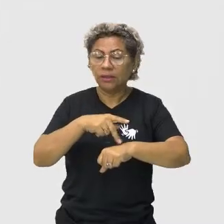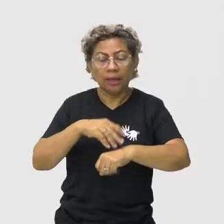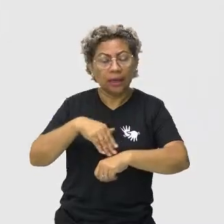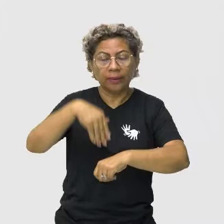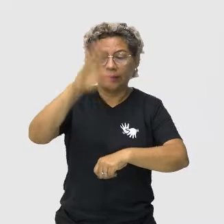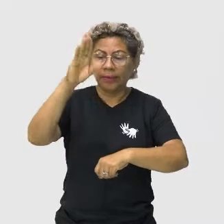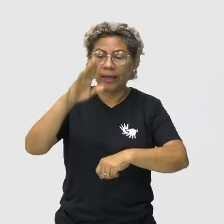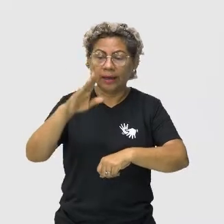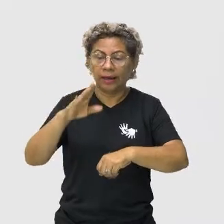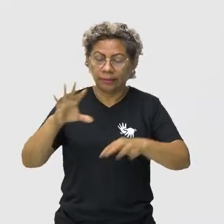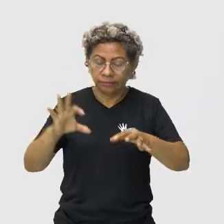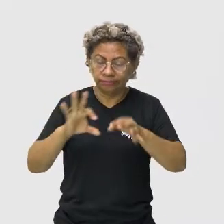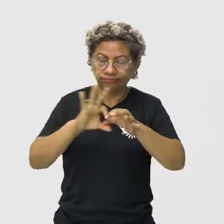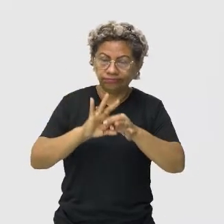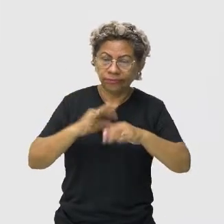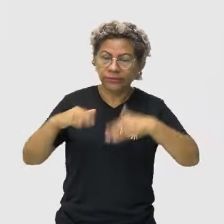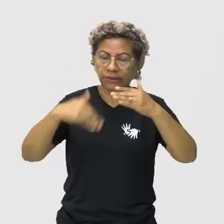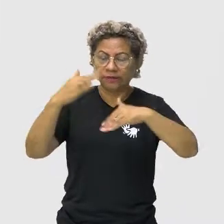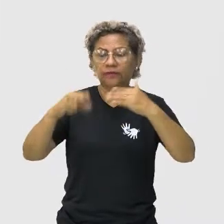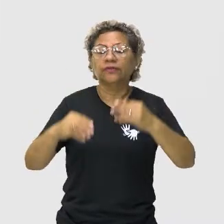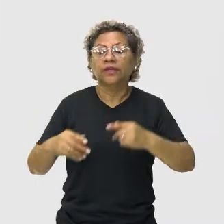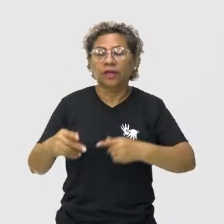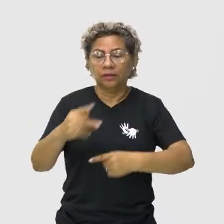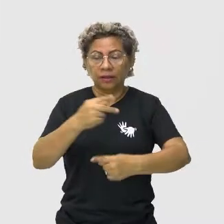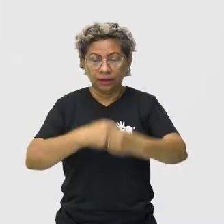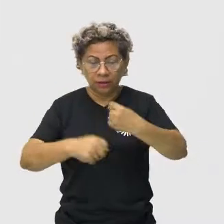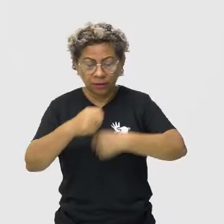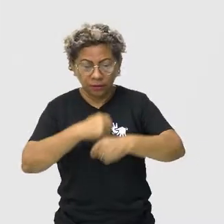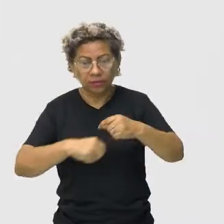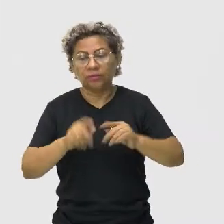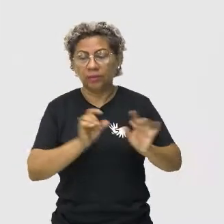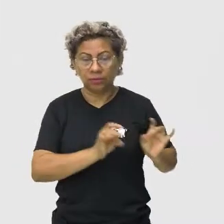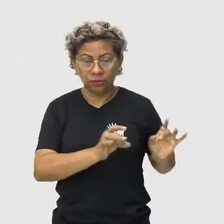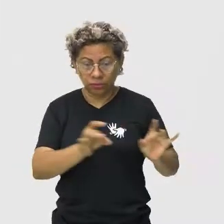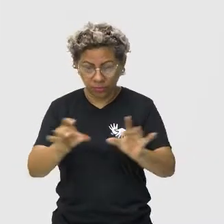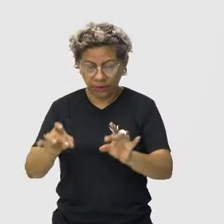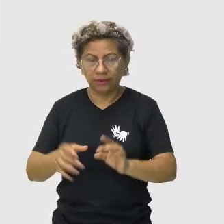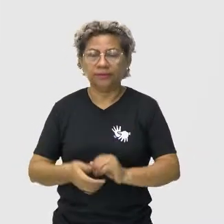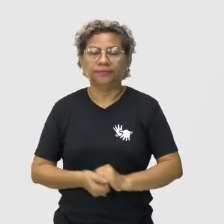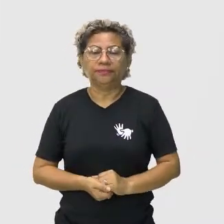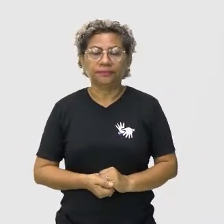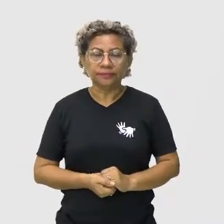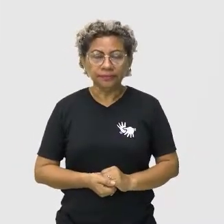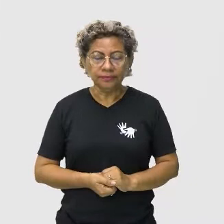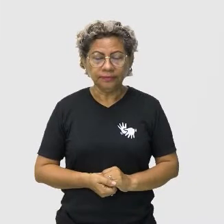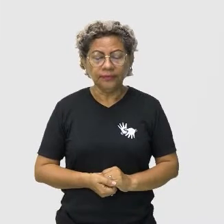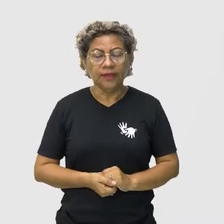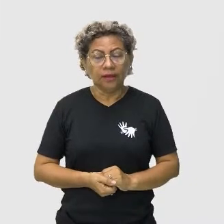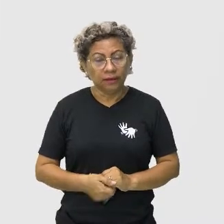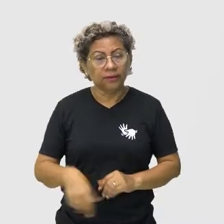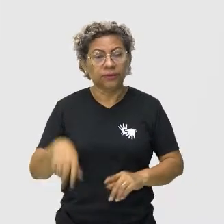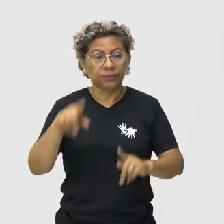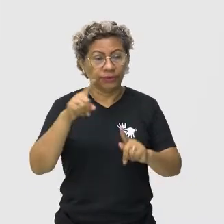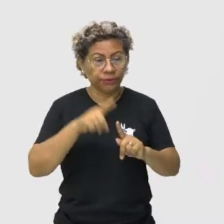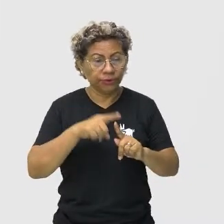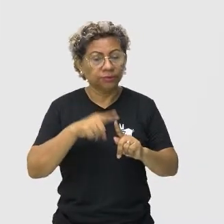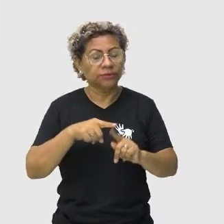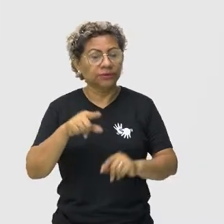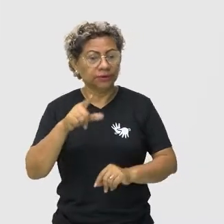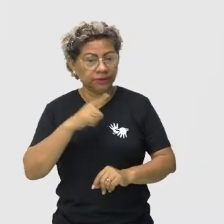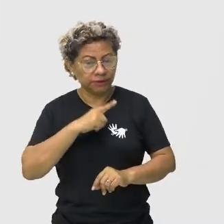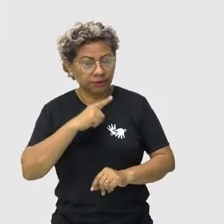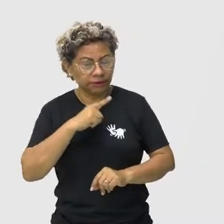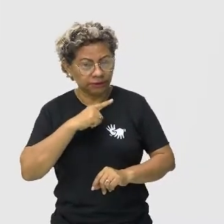desenvolver. Então, esse multilateralismo comercial vão ser as negociações